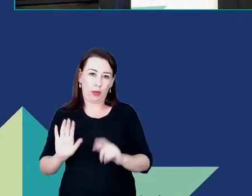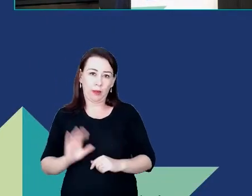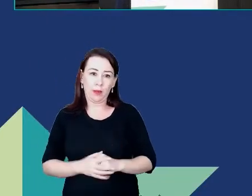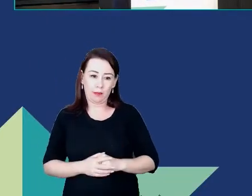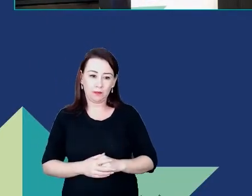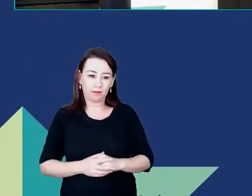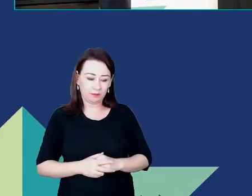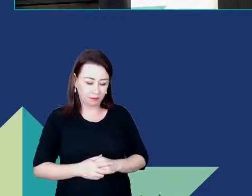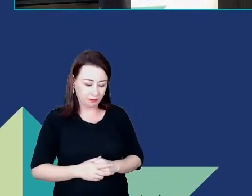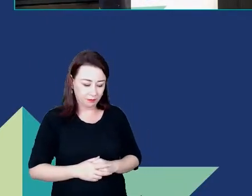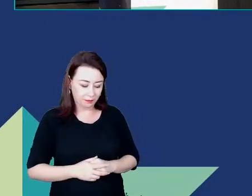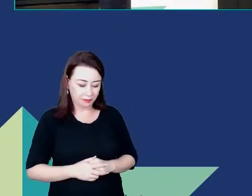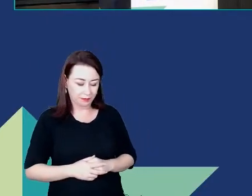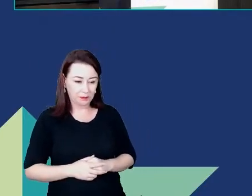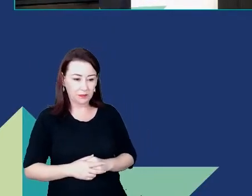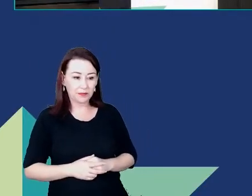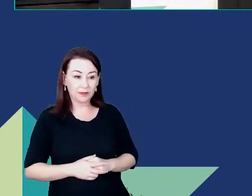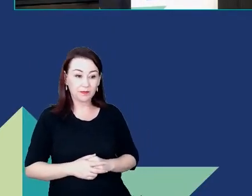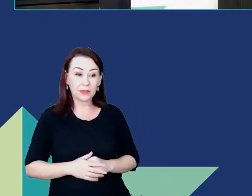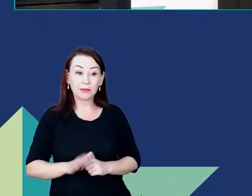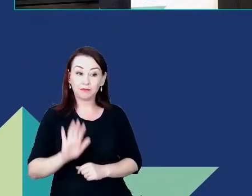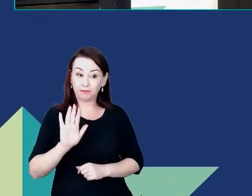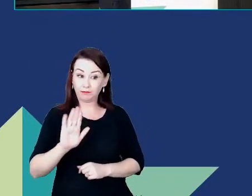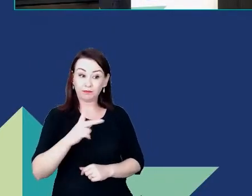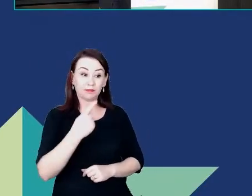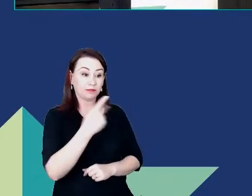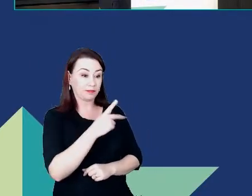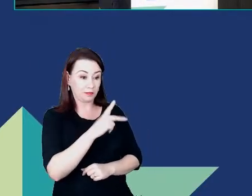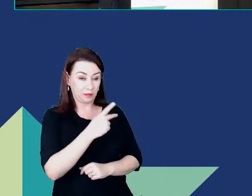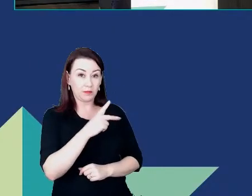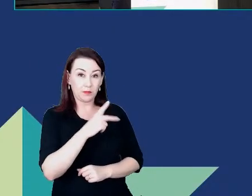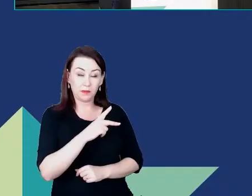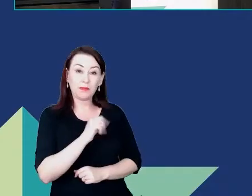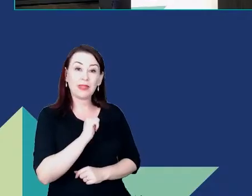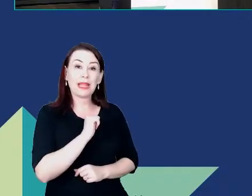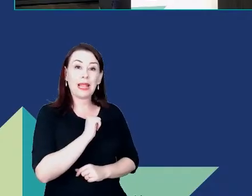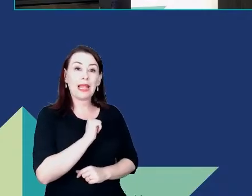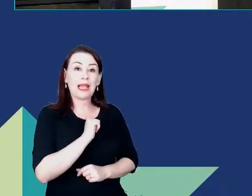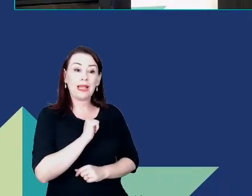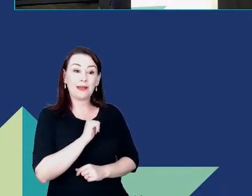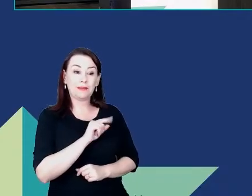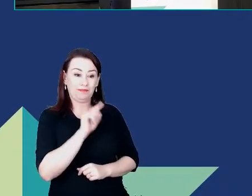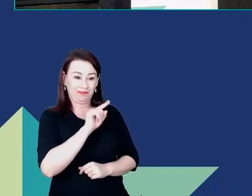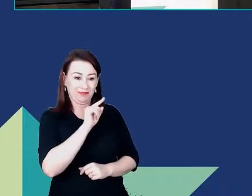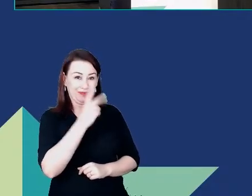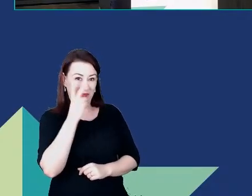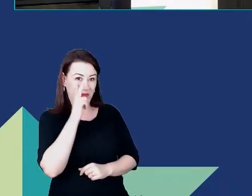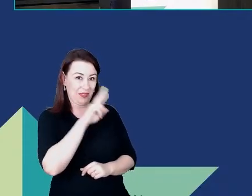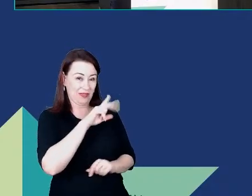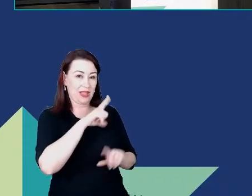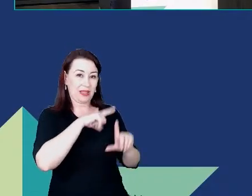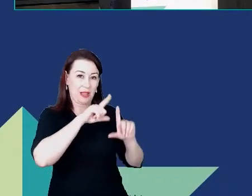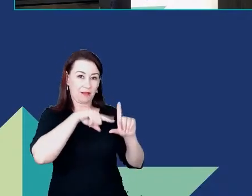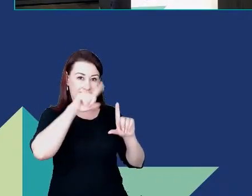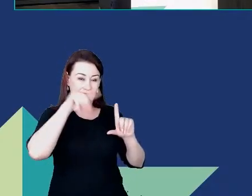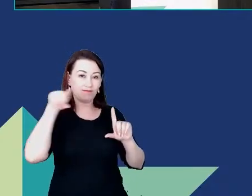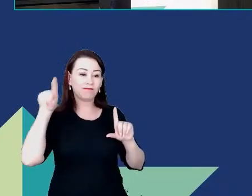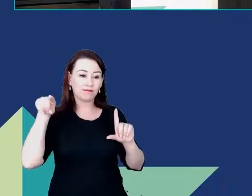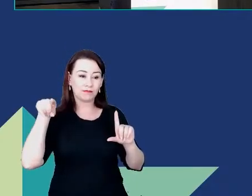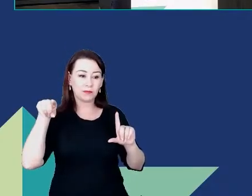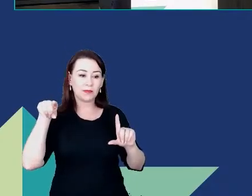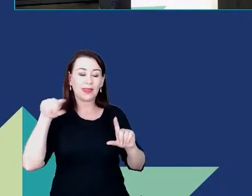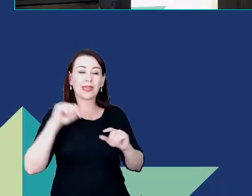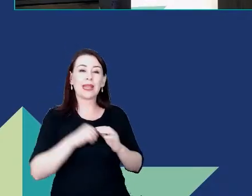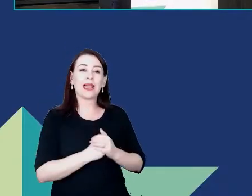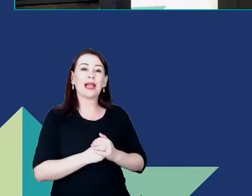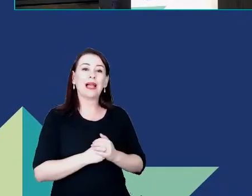Bom, isso, aqui a gente tem, à esquerda, né, são valores de densificação, né, e